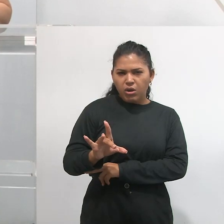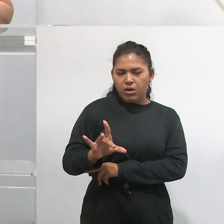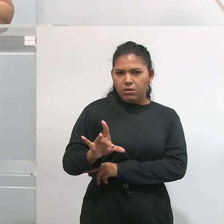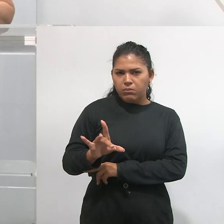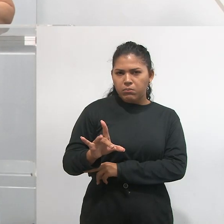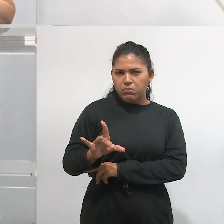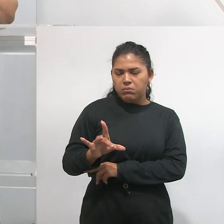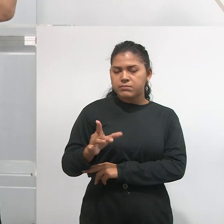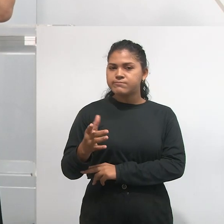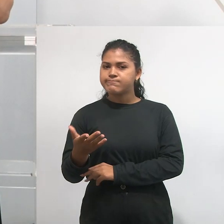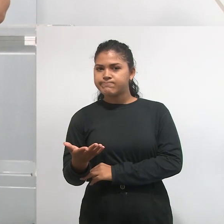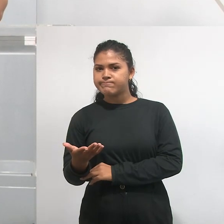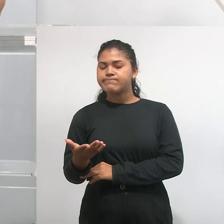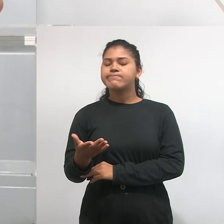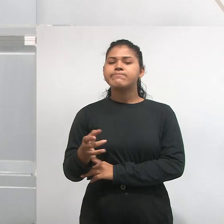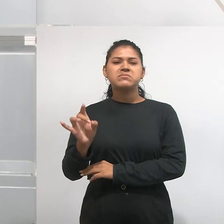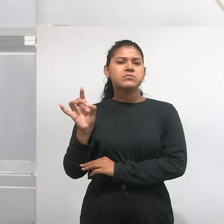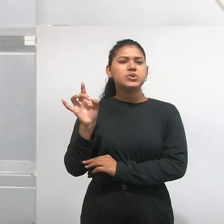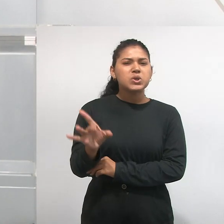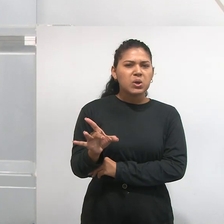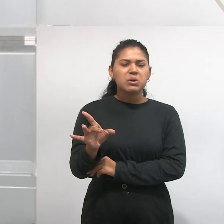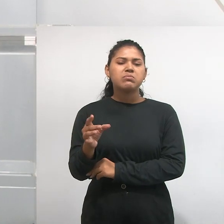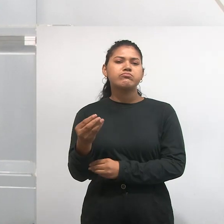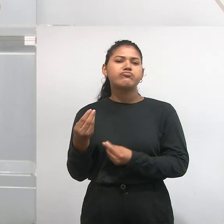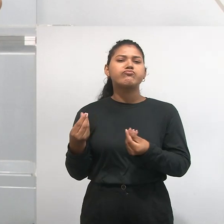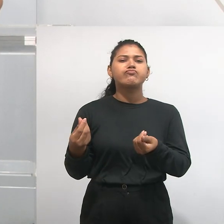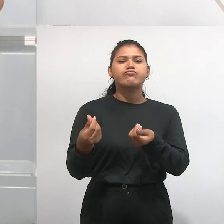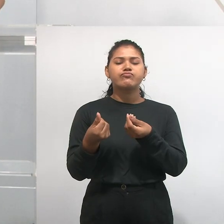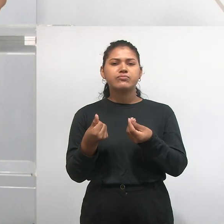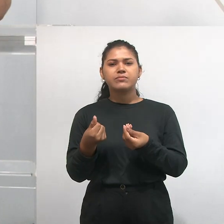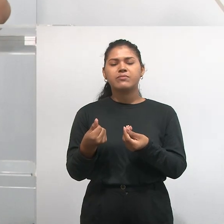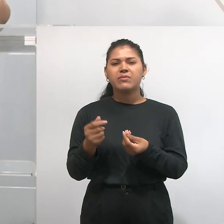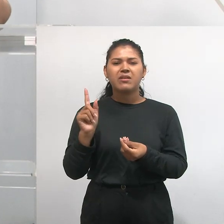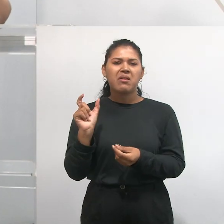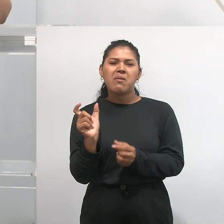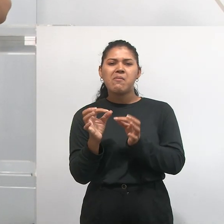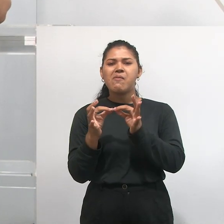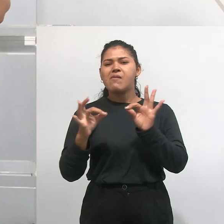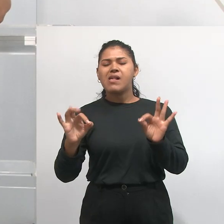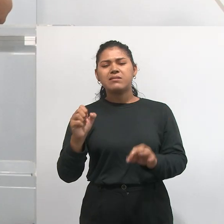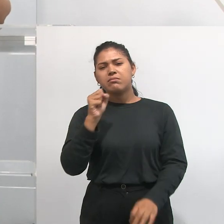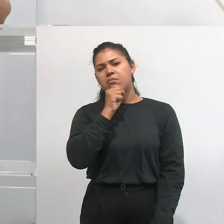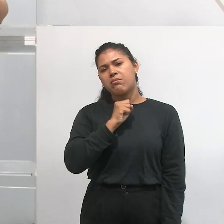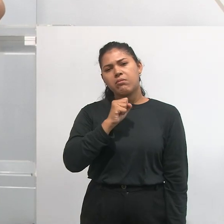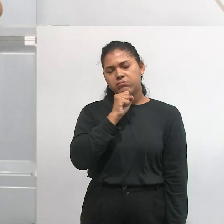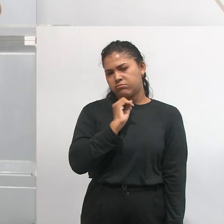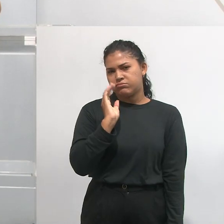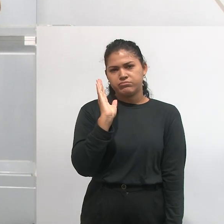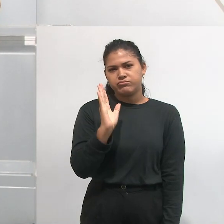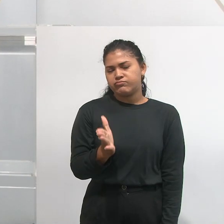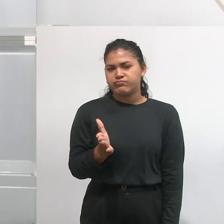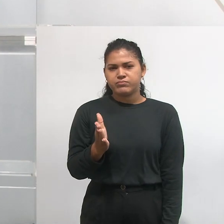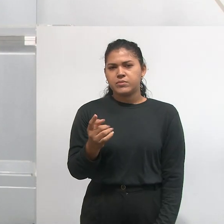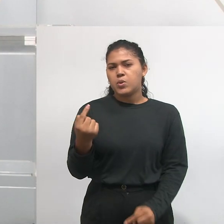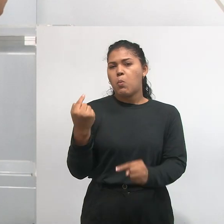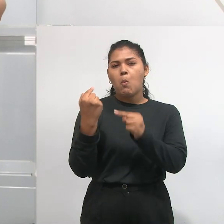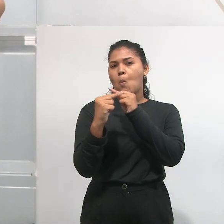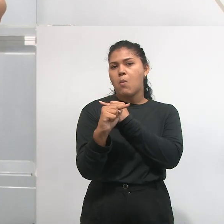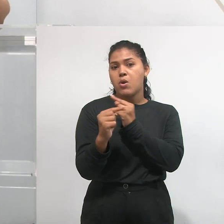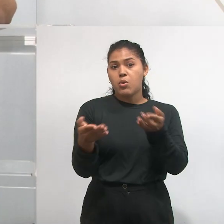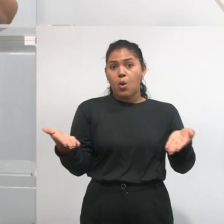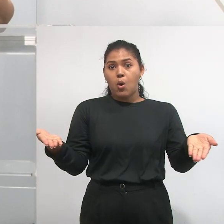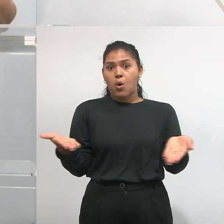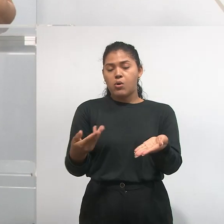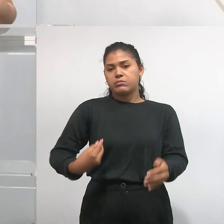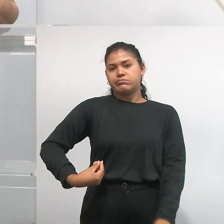uma afirmação muito, muito, muito antiga, uma afirmação realmente que não faz